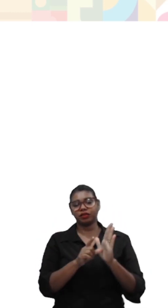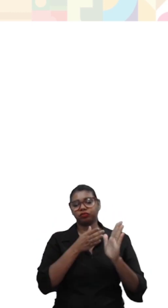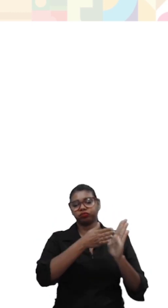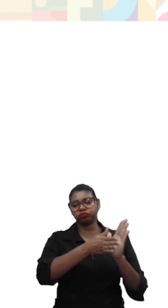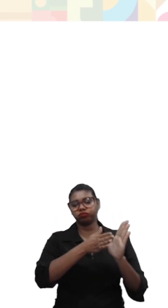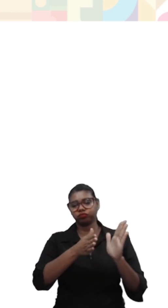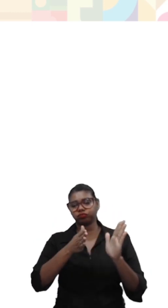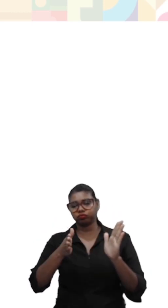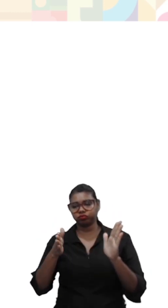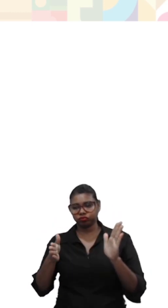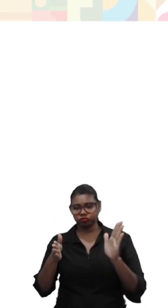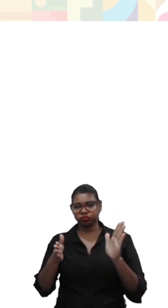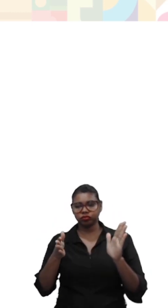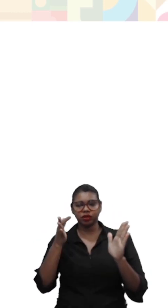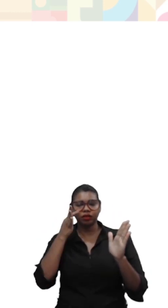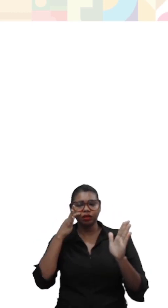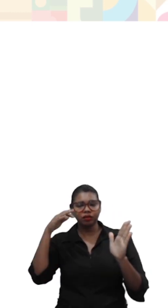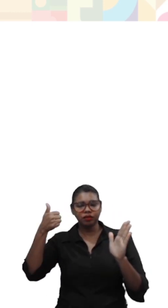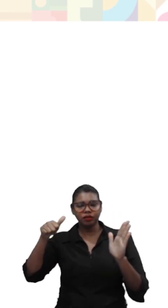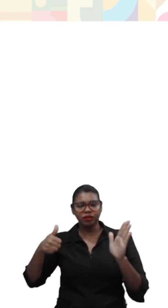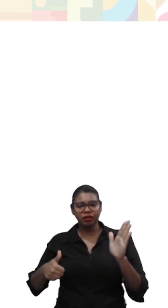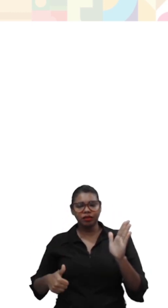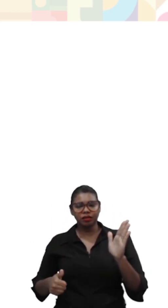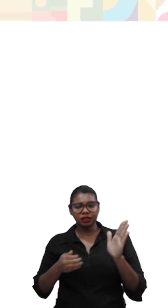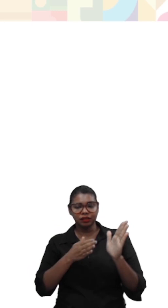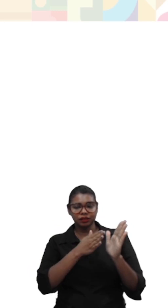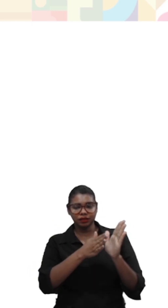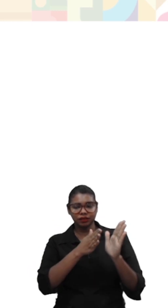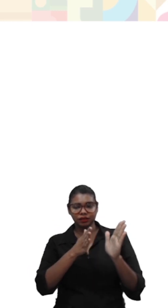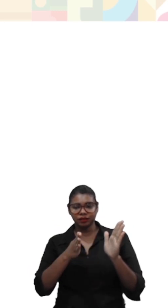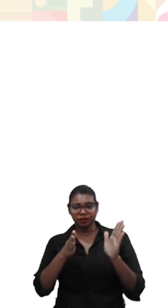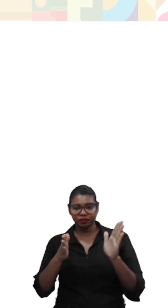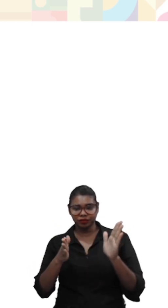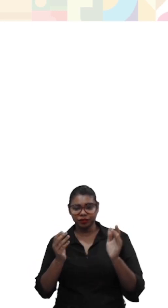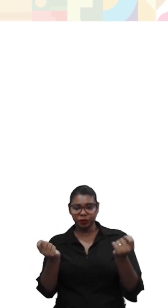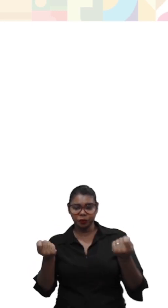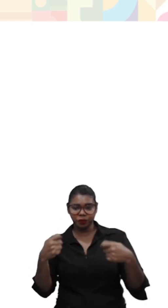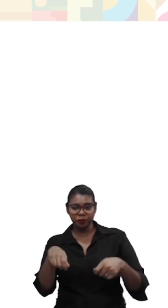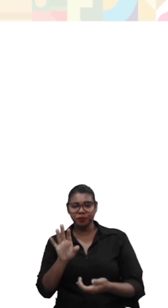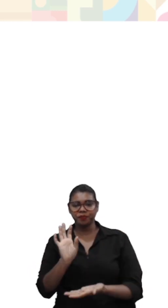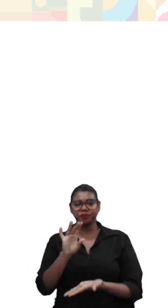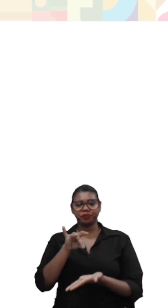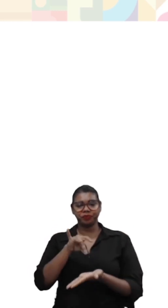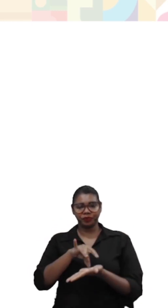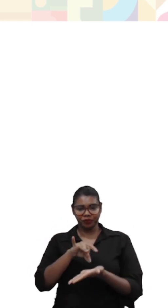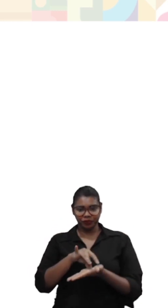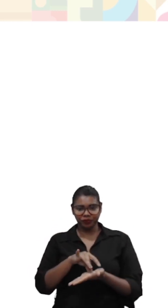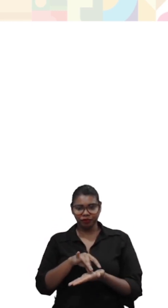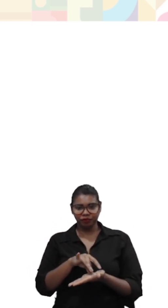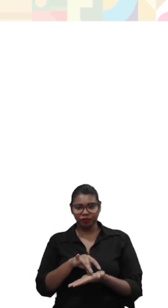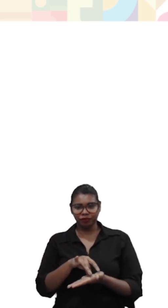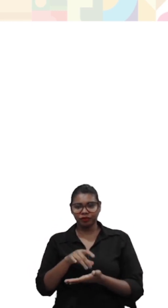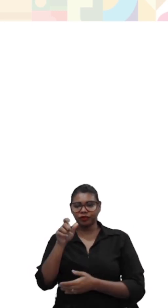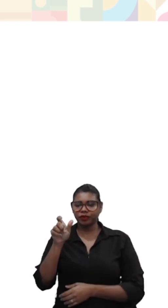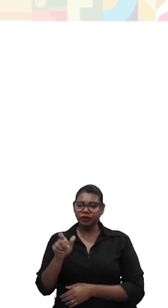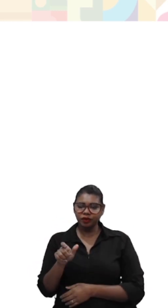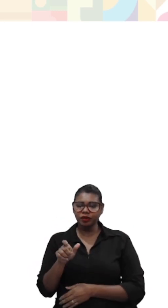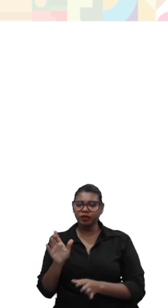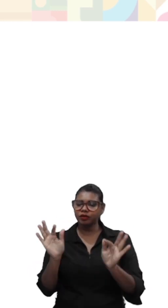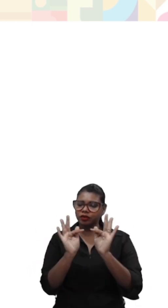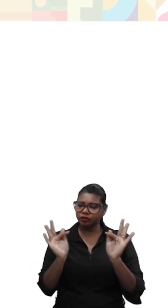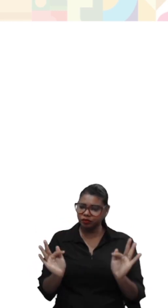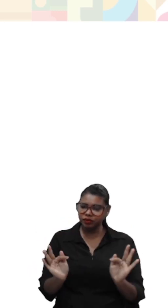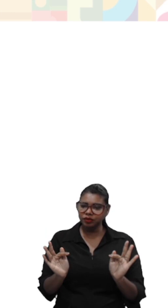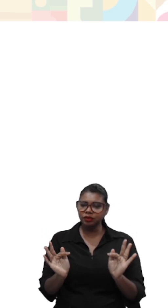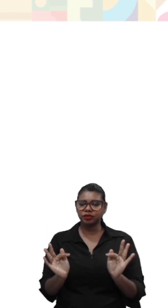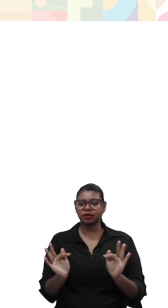né? Vamos observar que cada departamento ele possui uma especificidade. Pronto, tem um